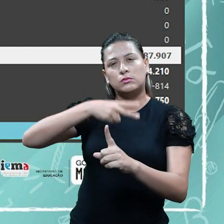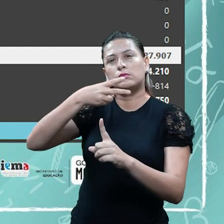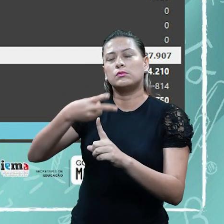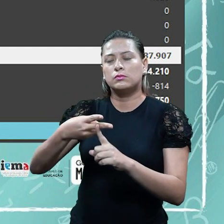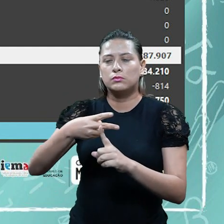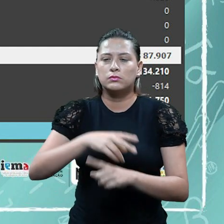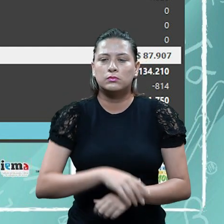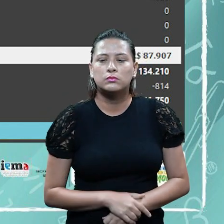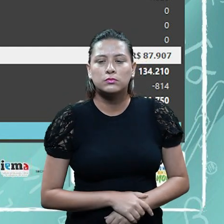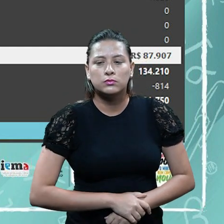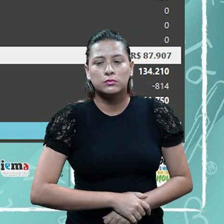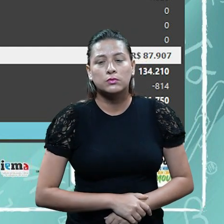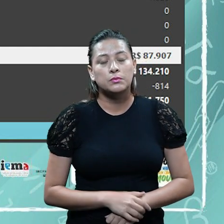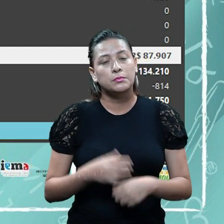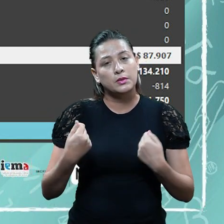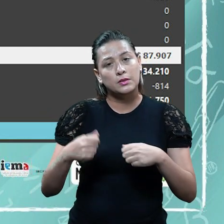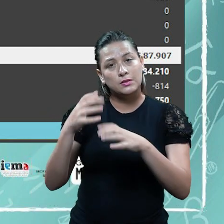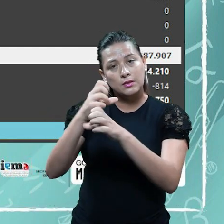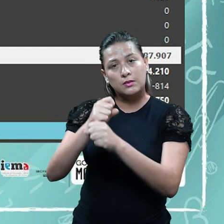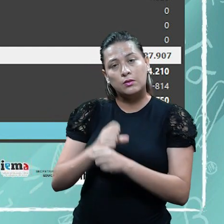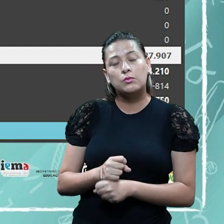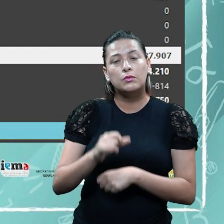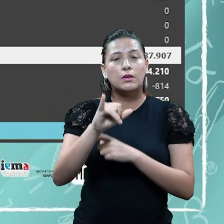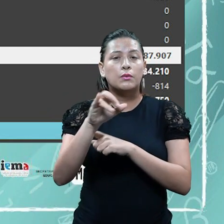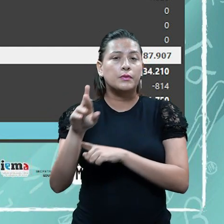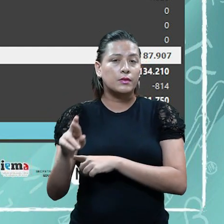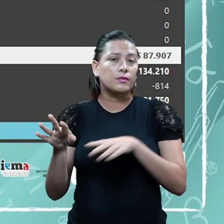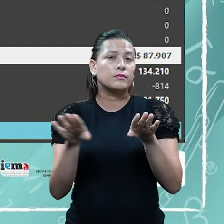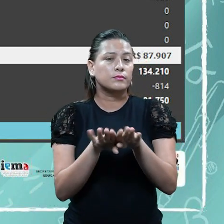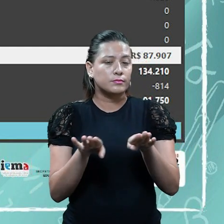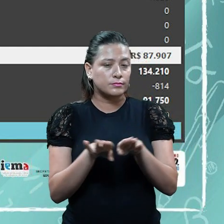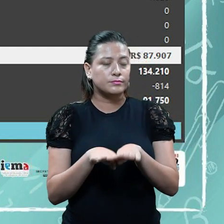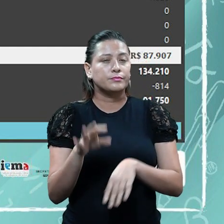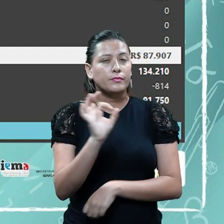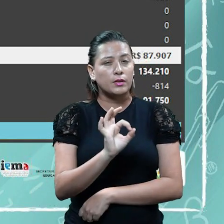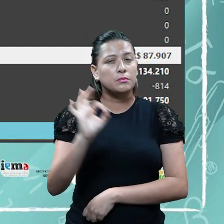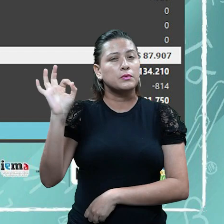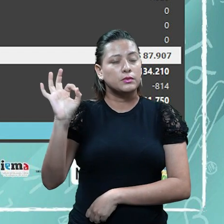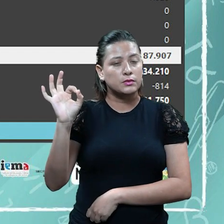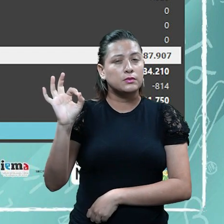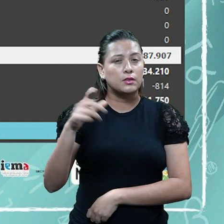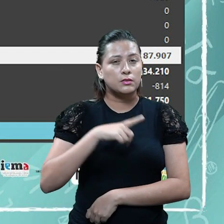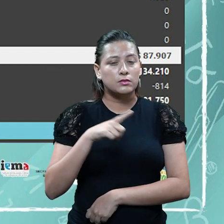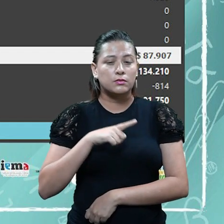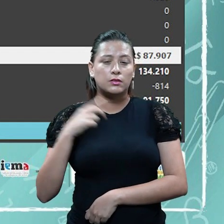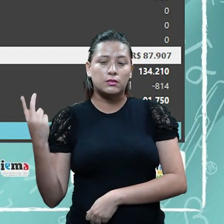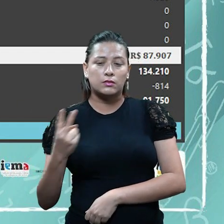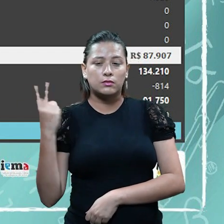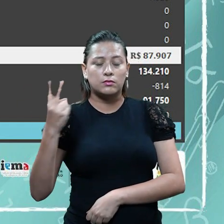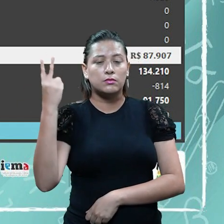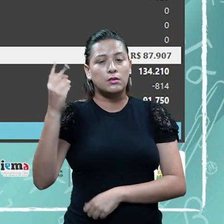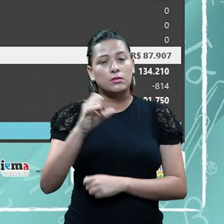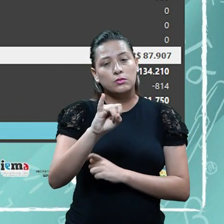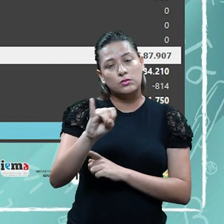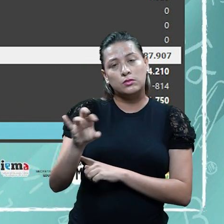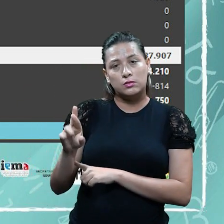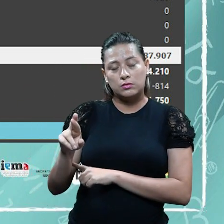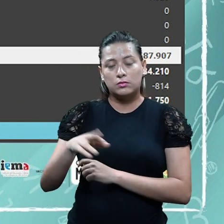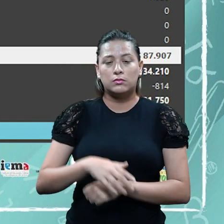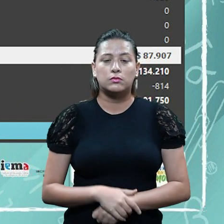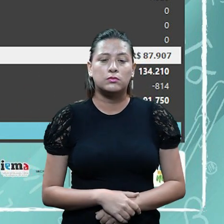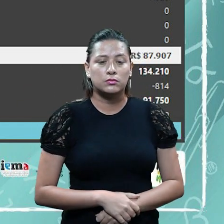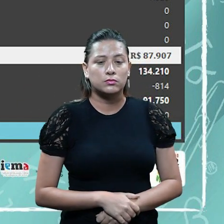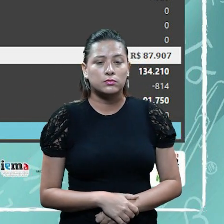lucros, consequentemente, eu vou ter que calcular o imposto de renda. Então tem um percentualzinho aqui que vai me gerar esses valores aqui de imposto de renda.